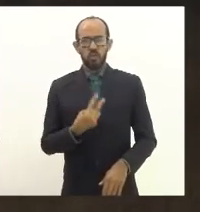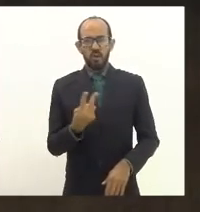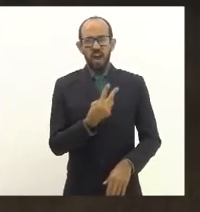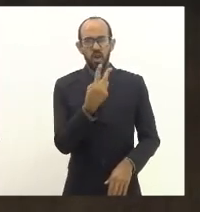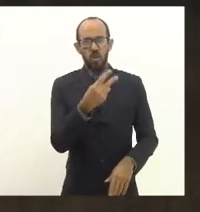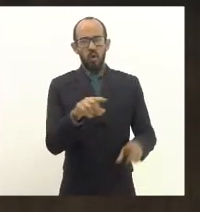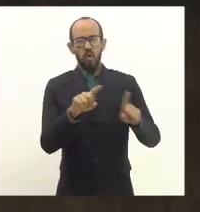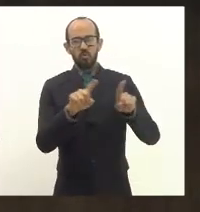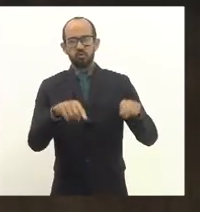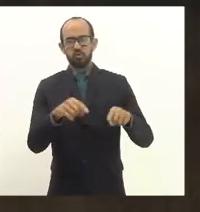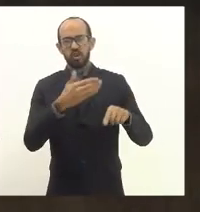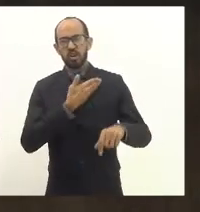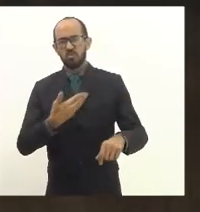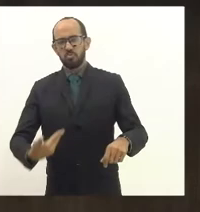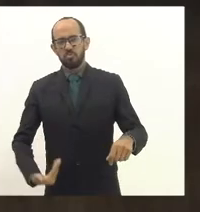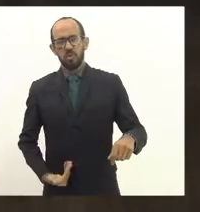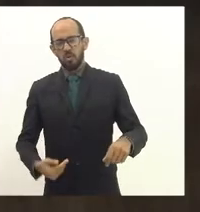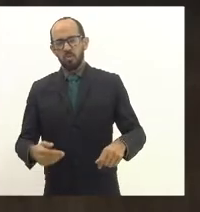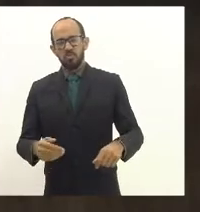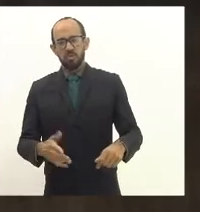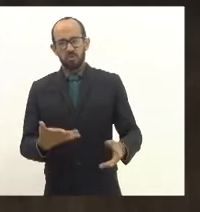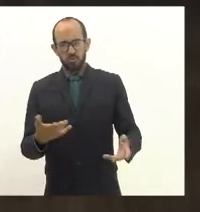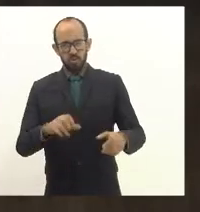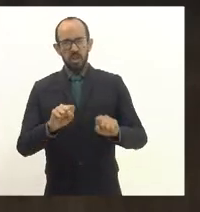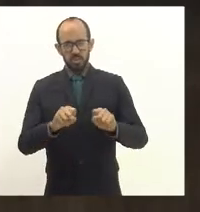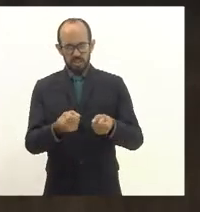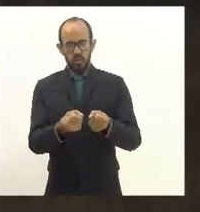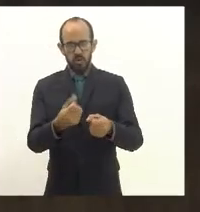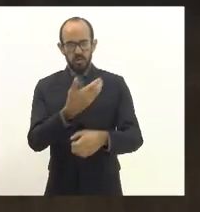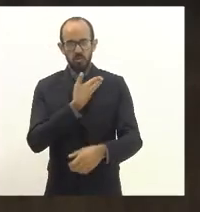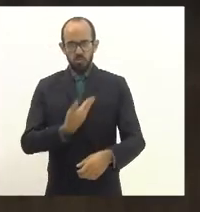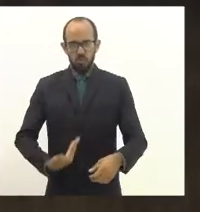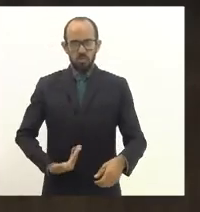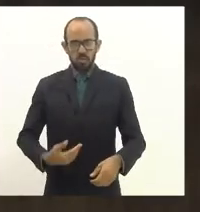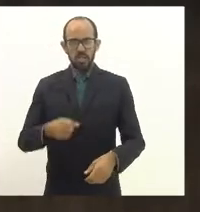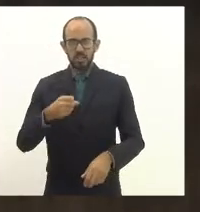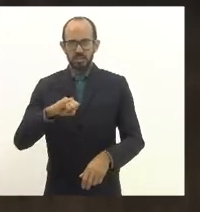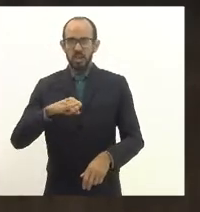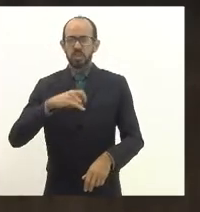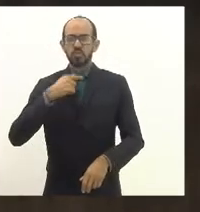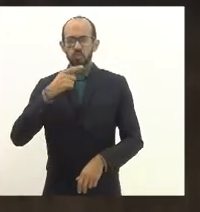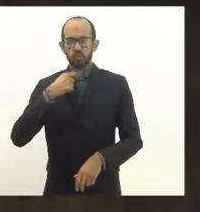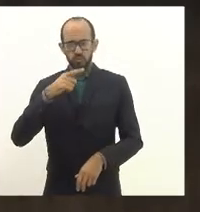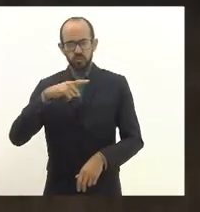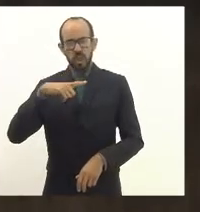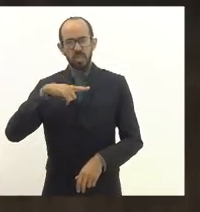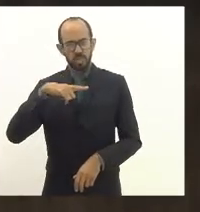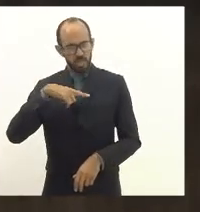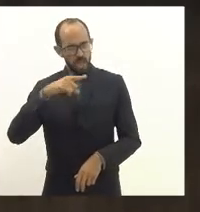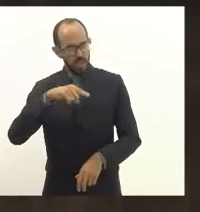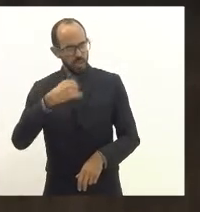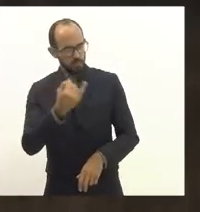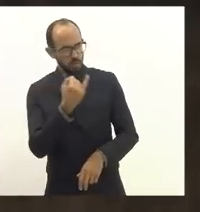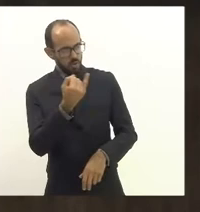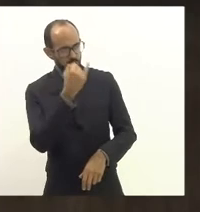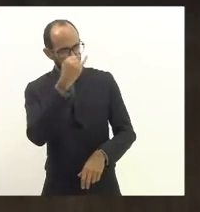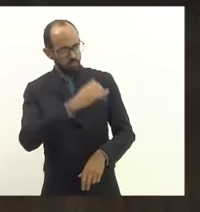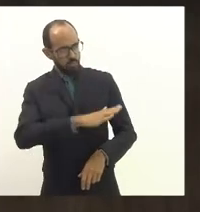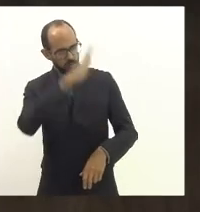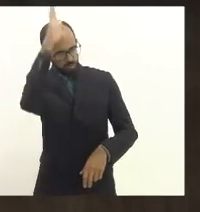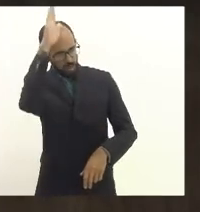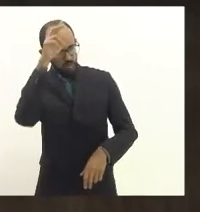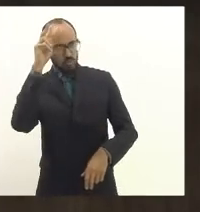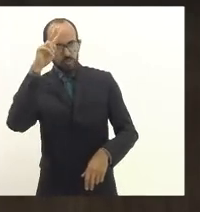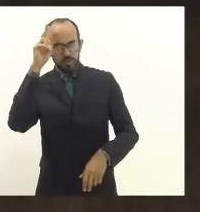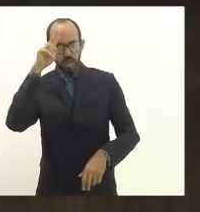os servidores e valoriza a segurança pública, se nós temos dúvida da importância dos bombeiros, vamos lembrar